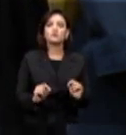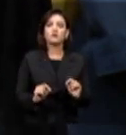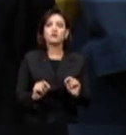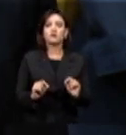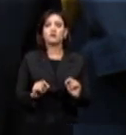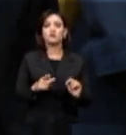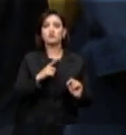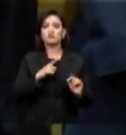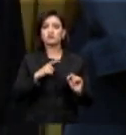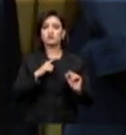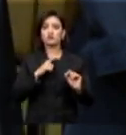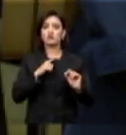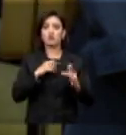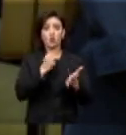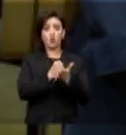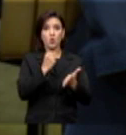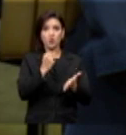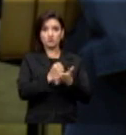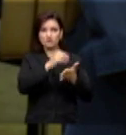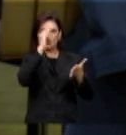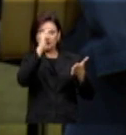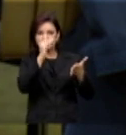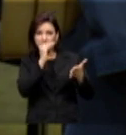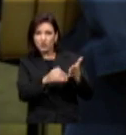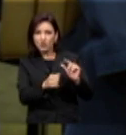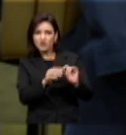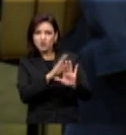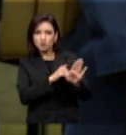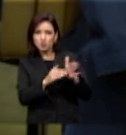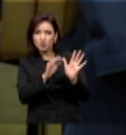adequação do contrato originário.